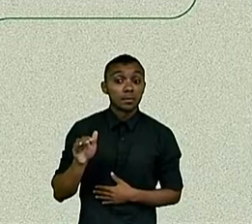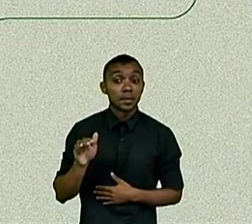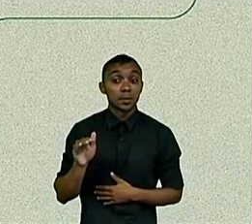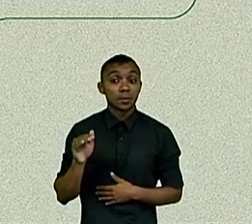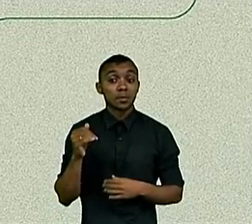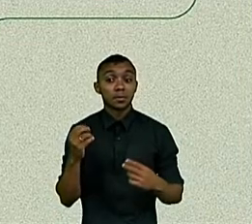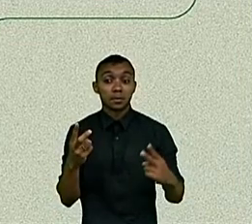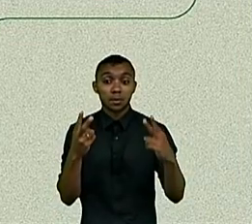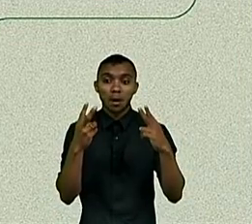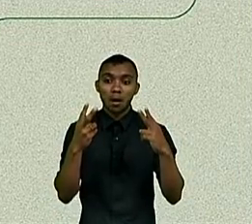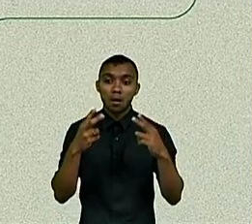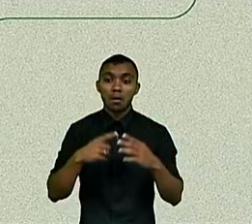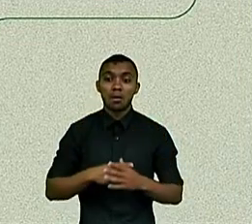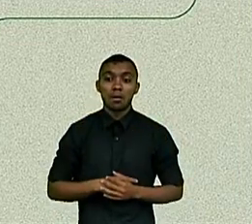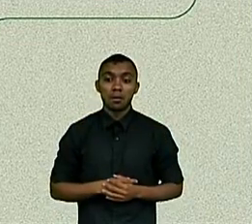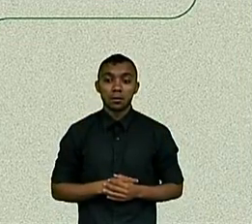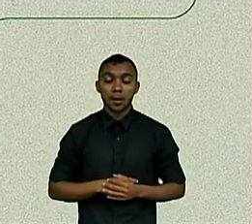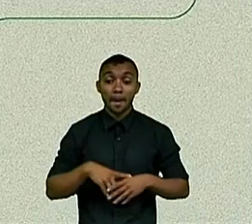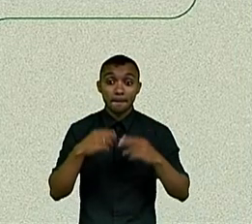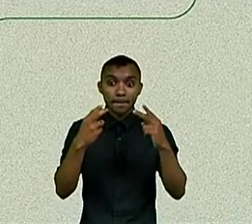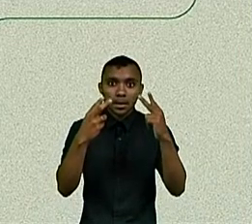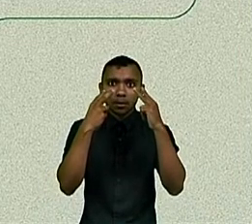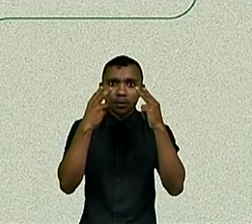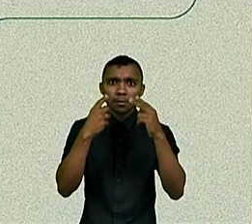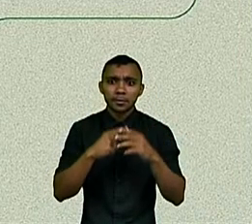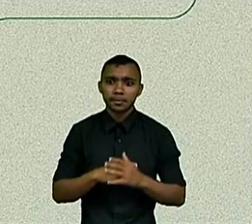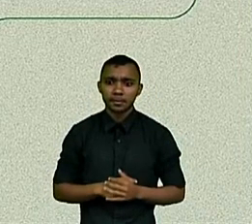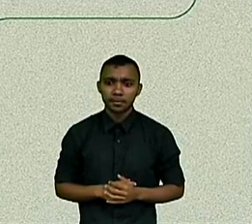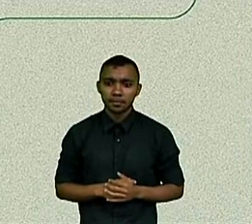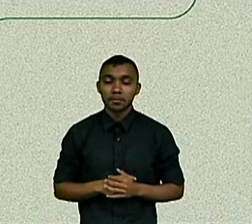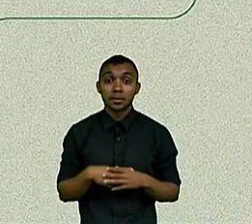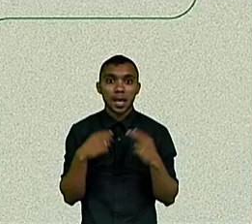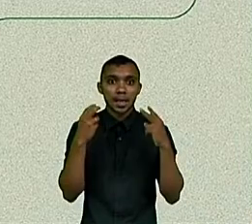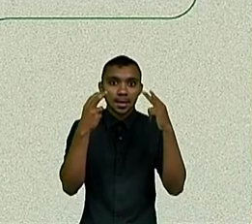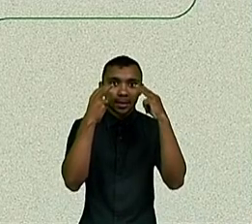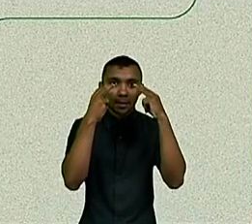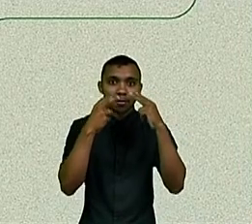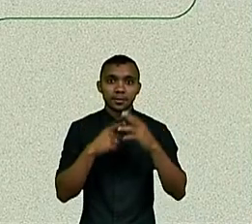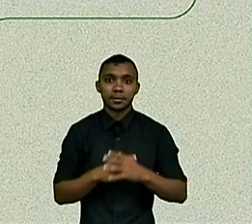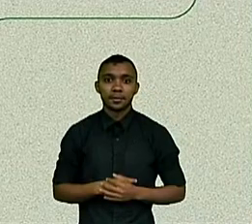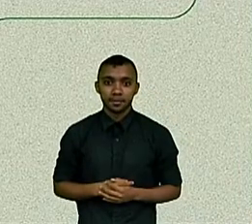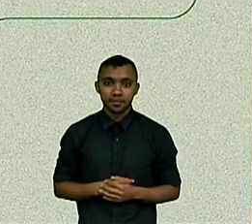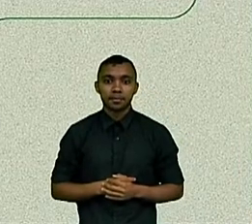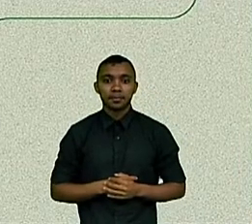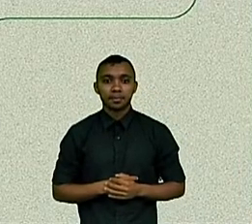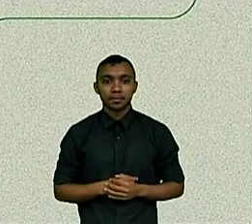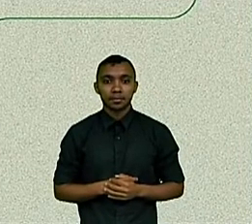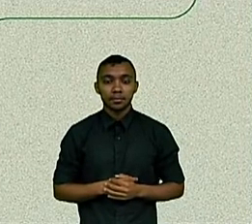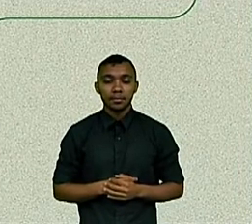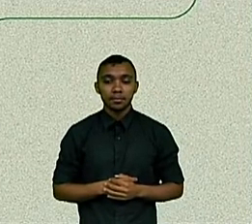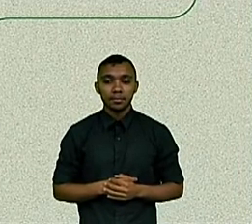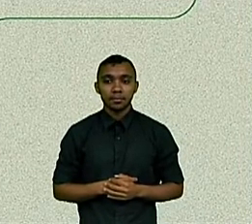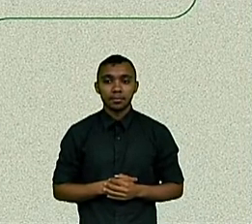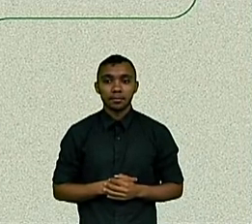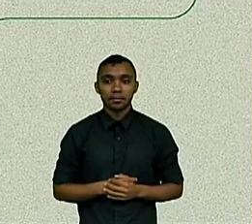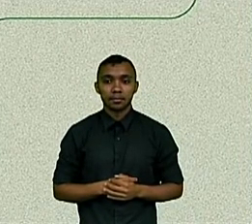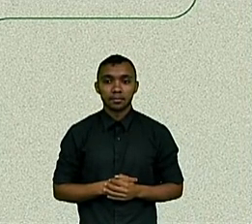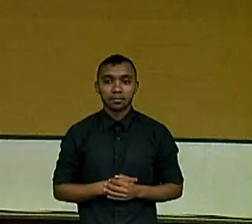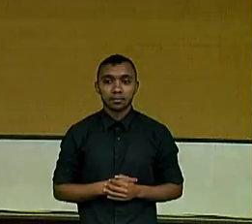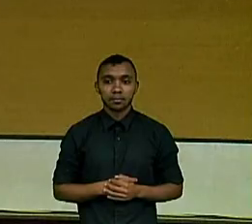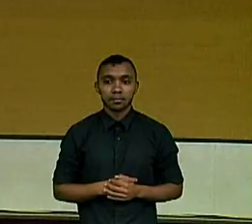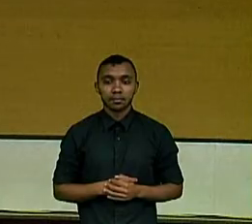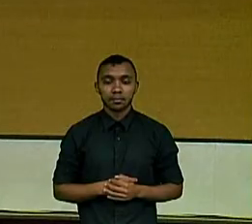ó fiquem atentos certo a constituição ela pode ela vai